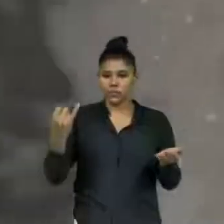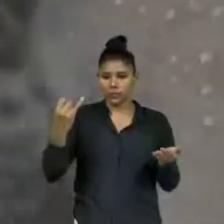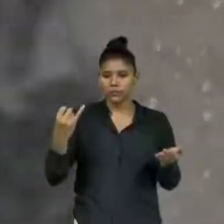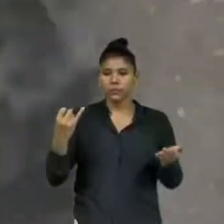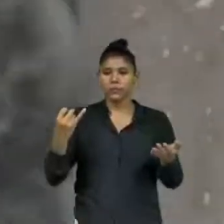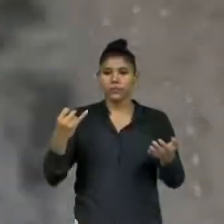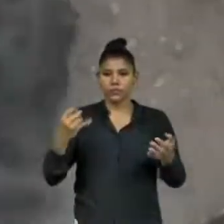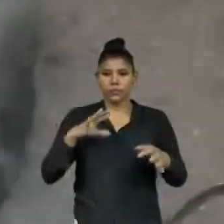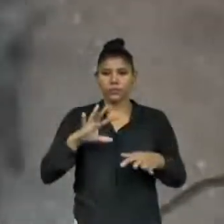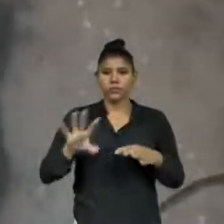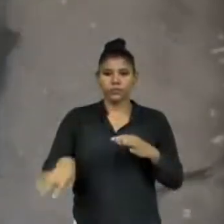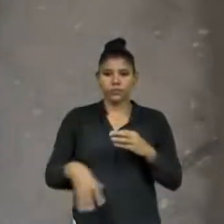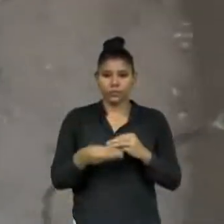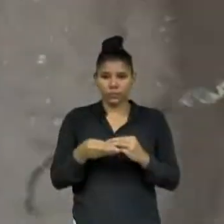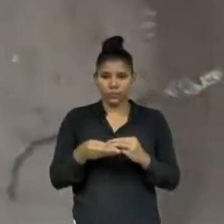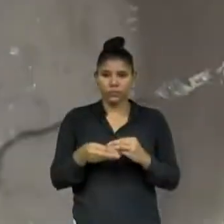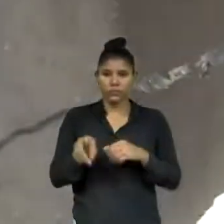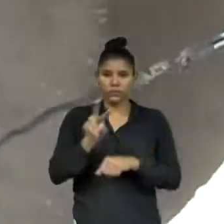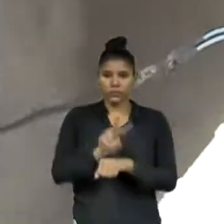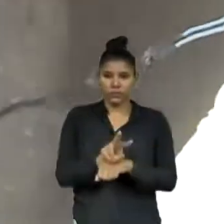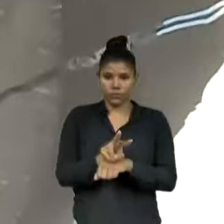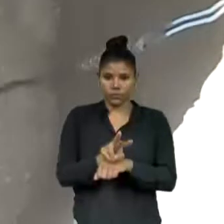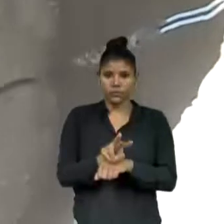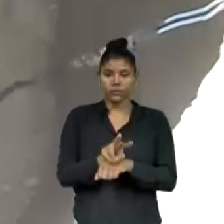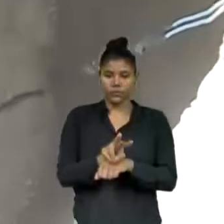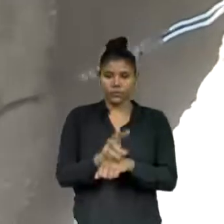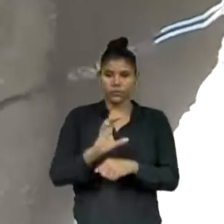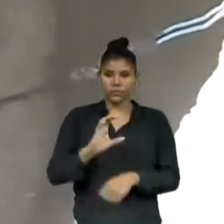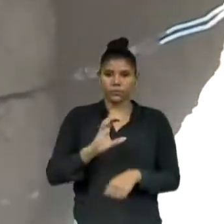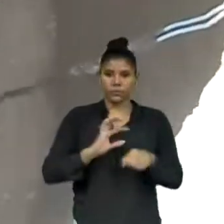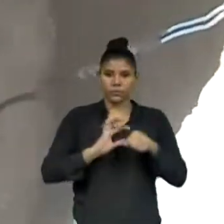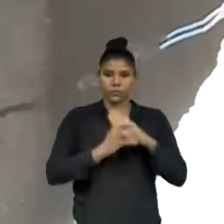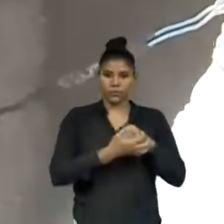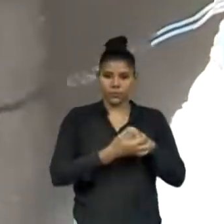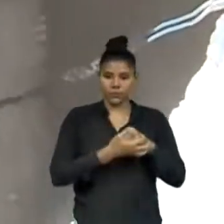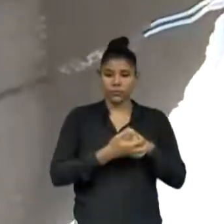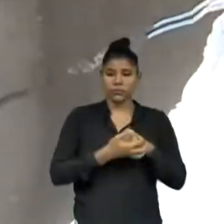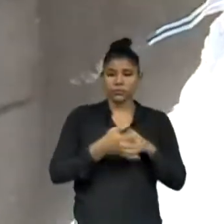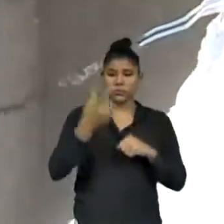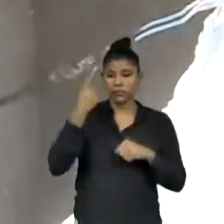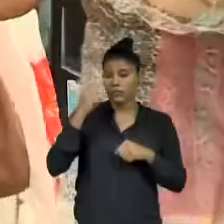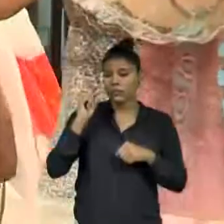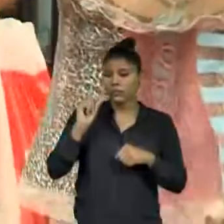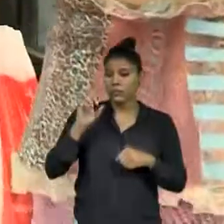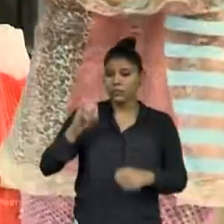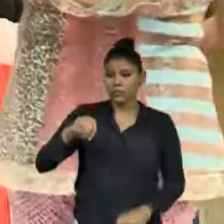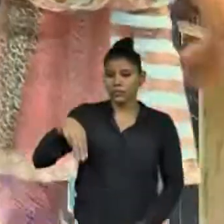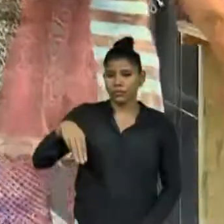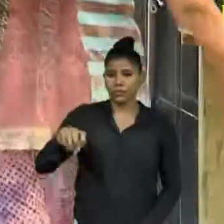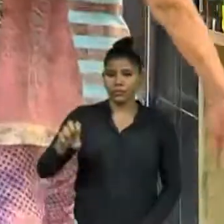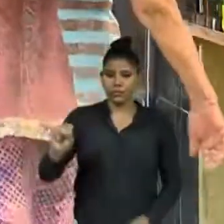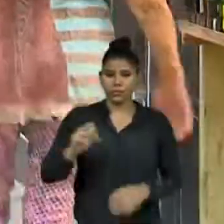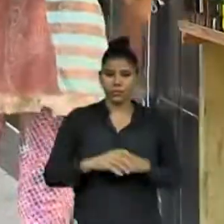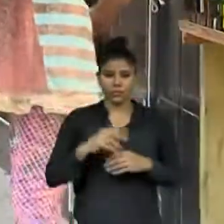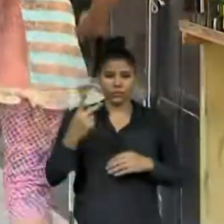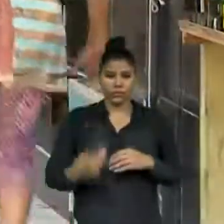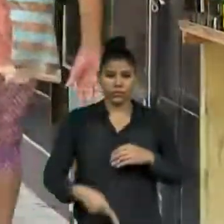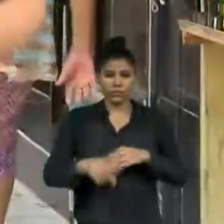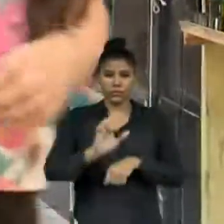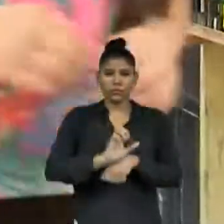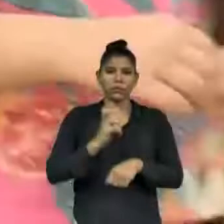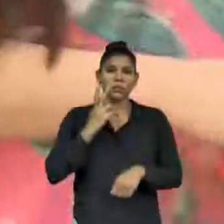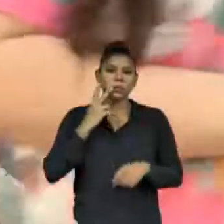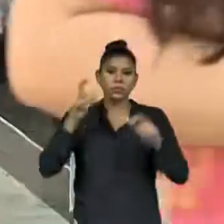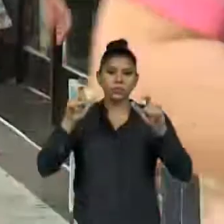complementar para o monitoramento da Covid-19 pela Organização Mundial da Saúde. No Ceará, o Centro de